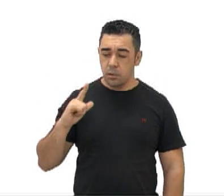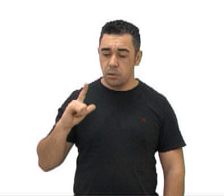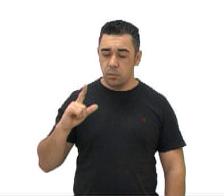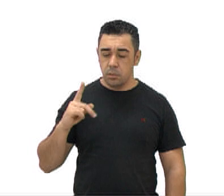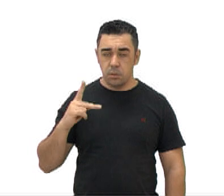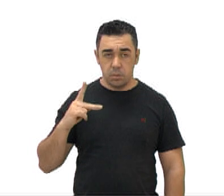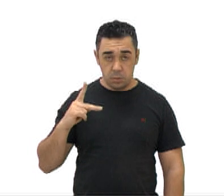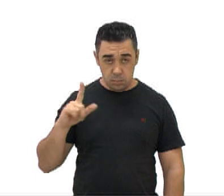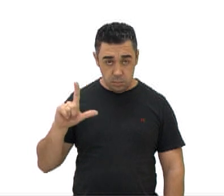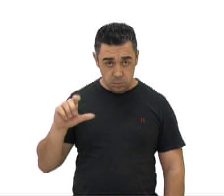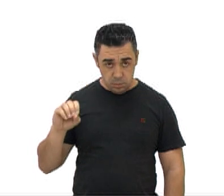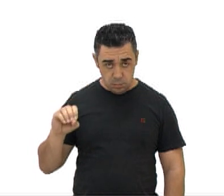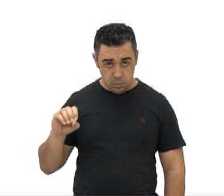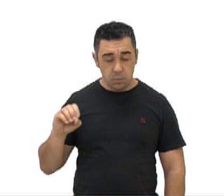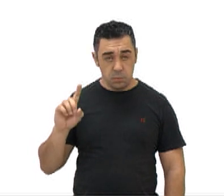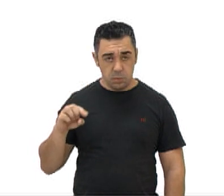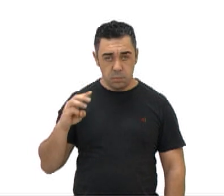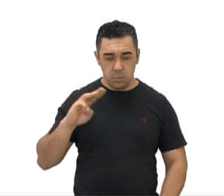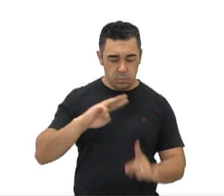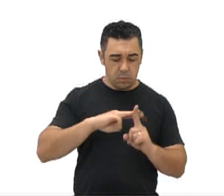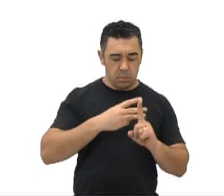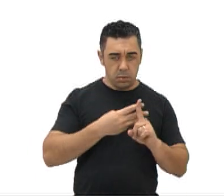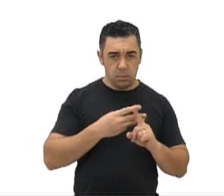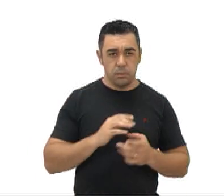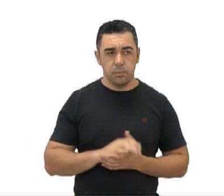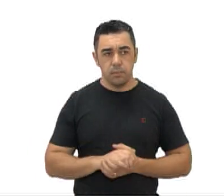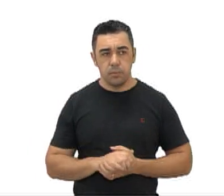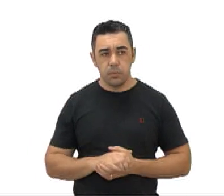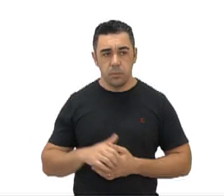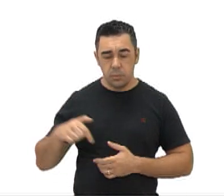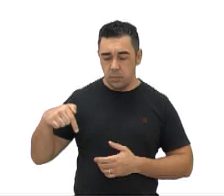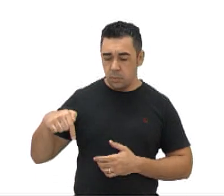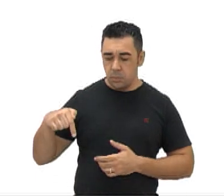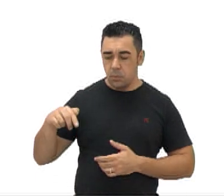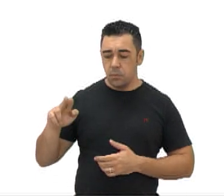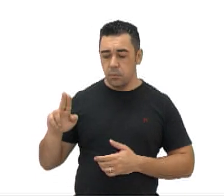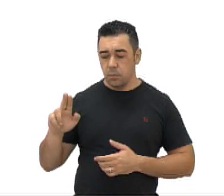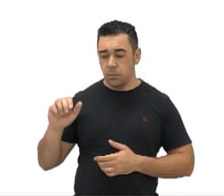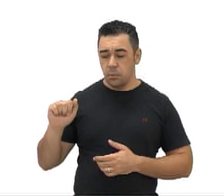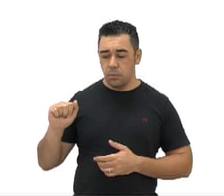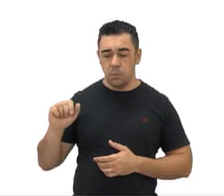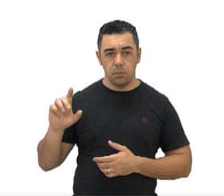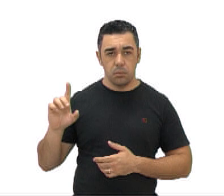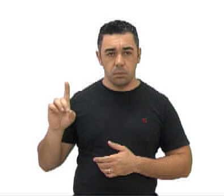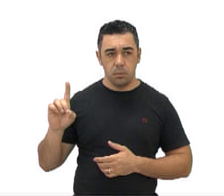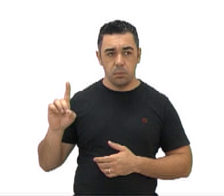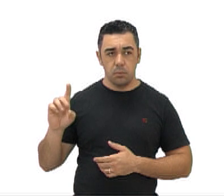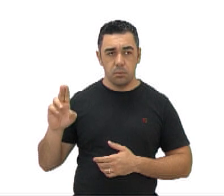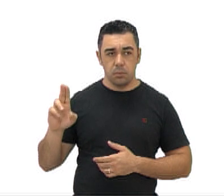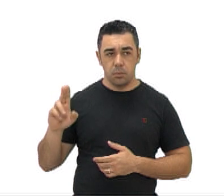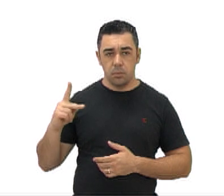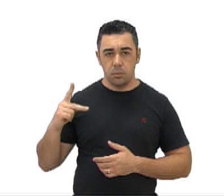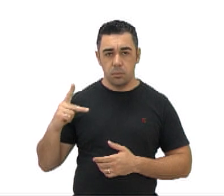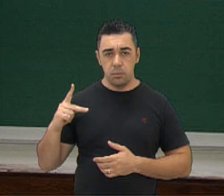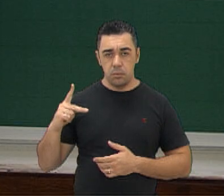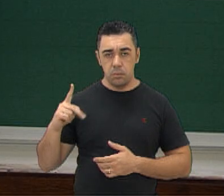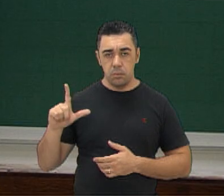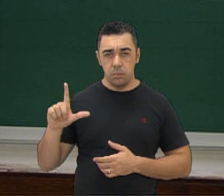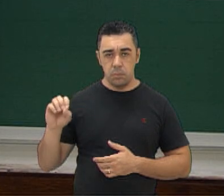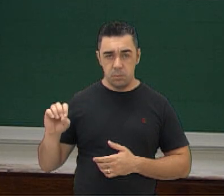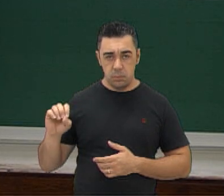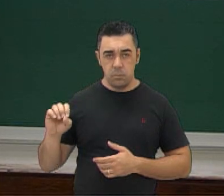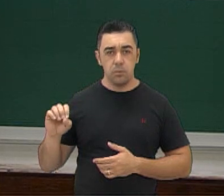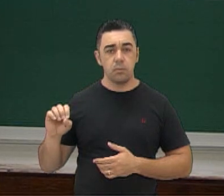quê? A 3. Então, o triplo de um número. O número a gente não sabe esse valor. Ele é representado nesse exercício pela letra